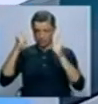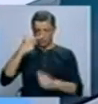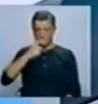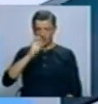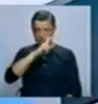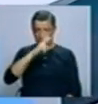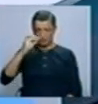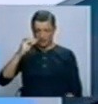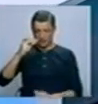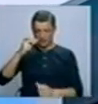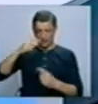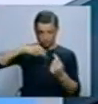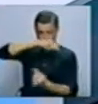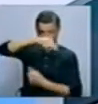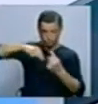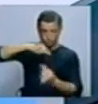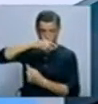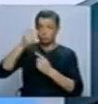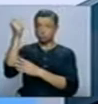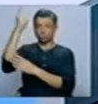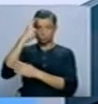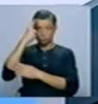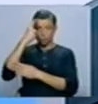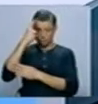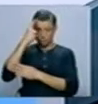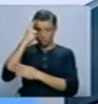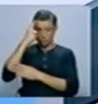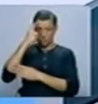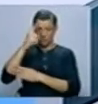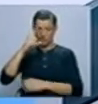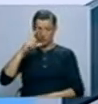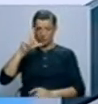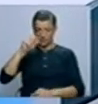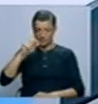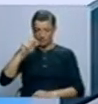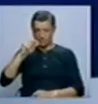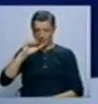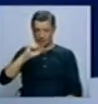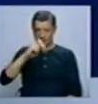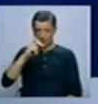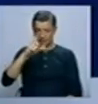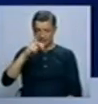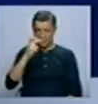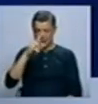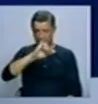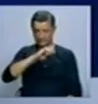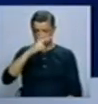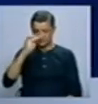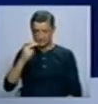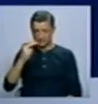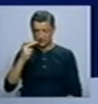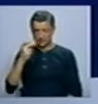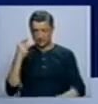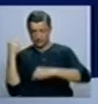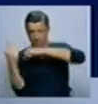à volta do Sol, os planetas, dentro de uma galáxia que também gira ela própria, não é? Também se movimenta. Às vezes perdemos essa noção de facto